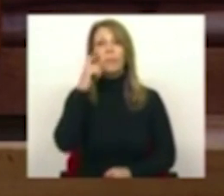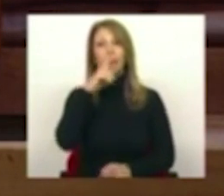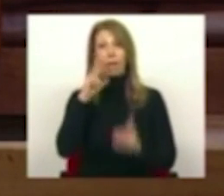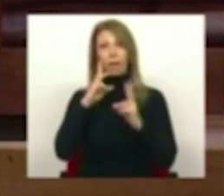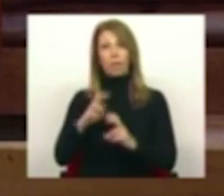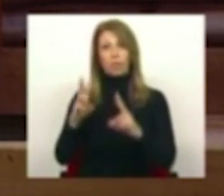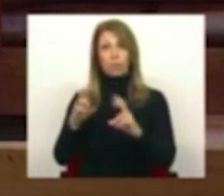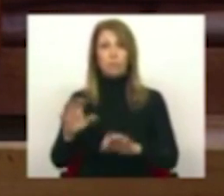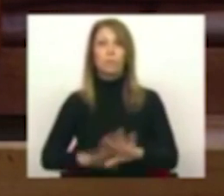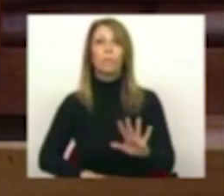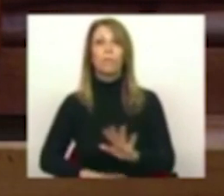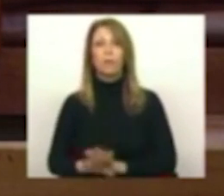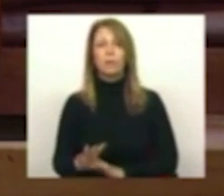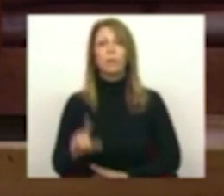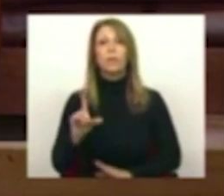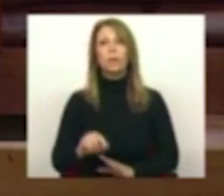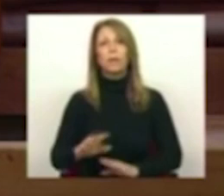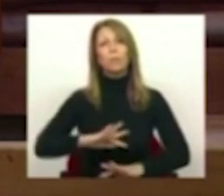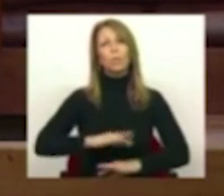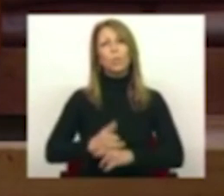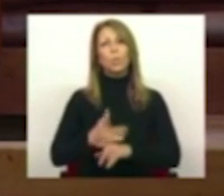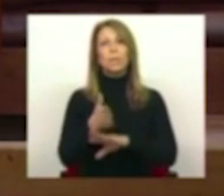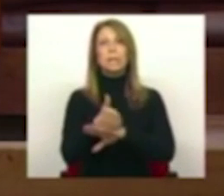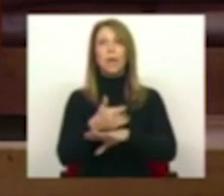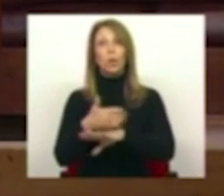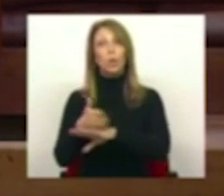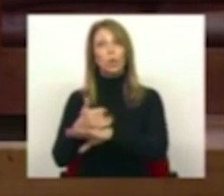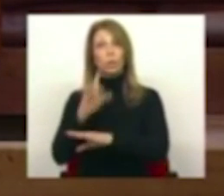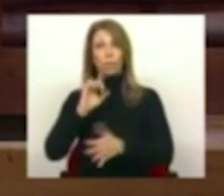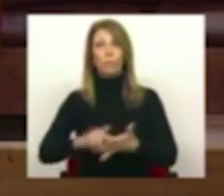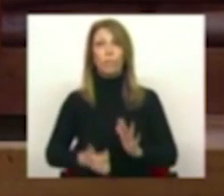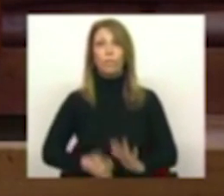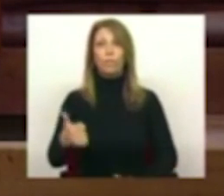investigadores e outros setores fundamentais.